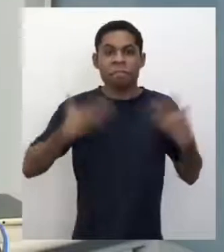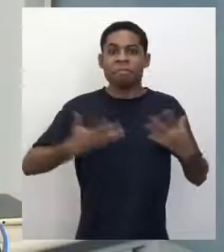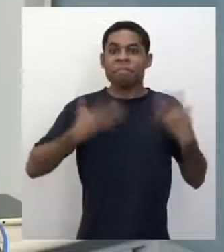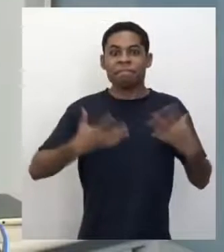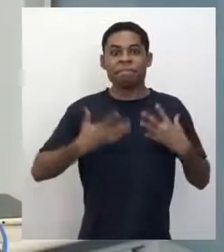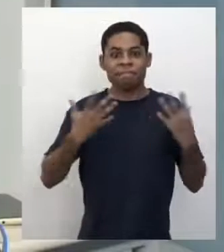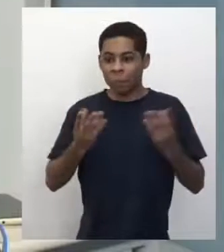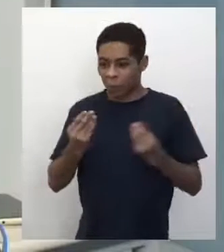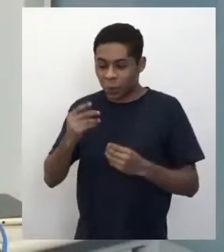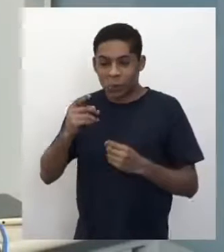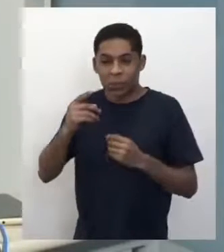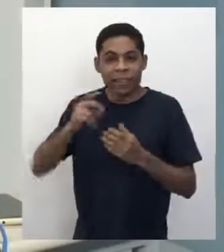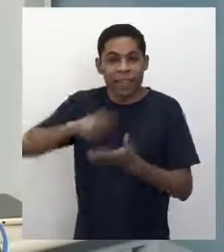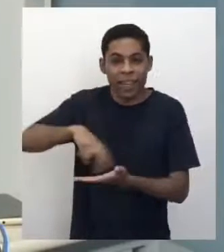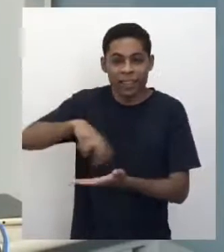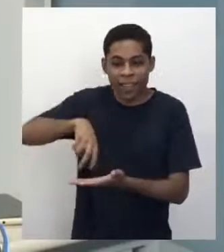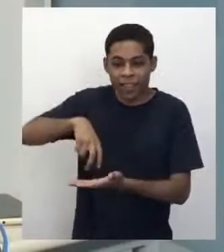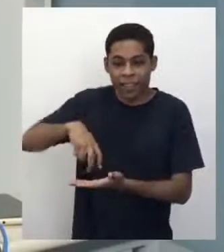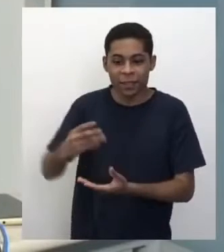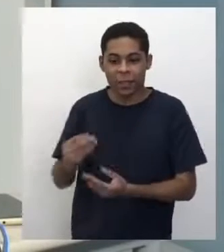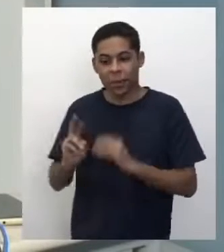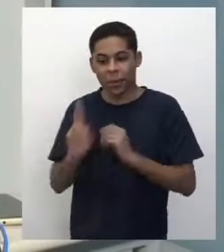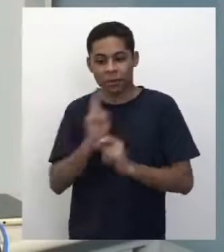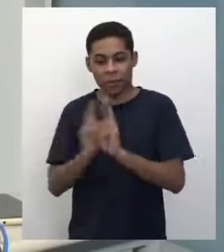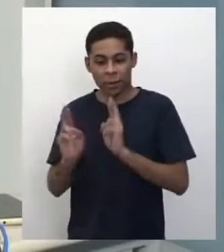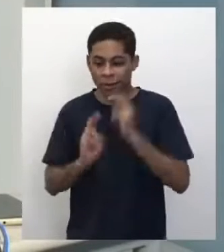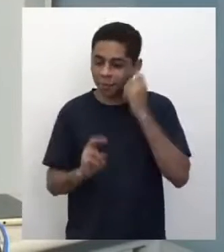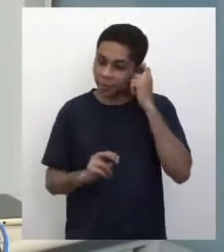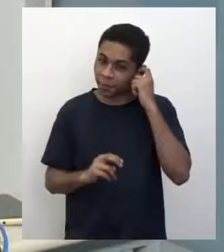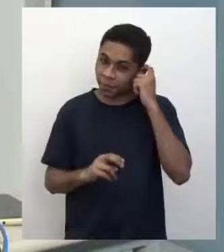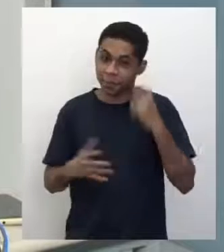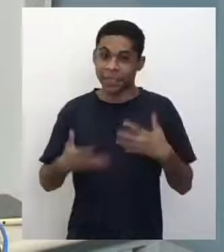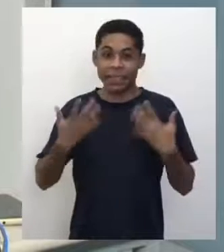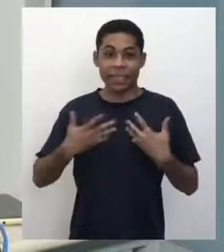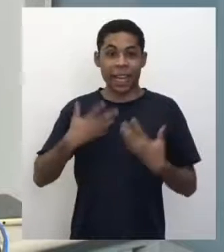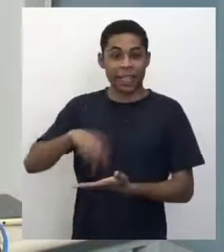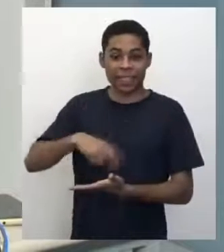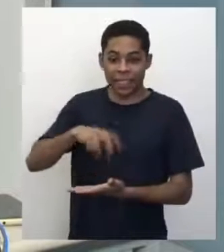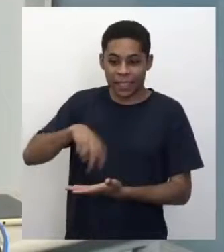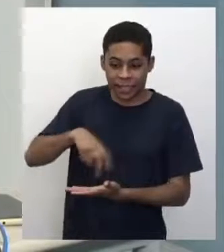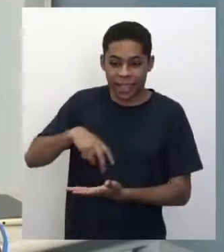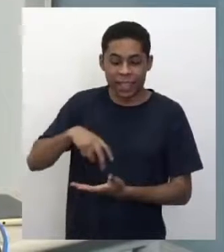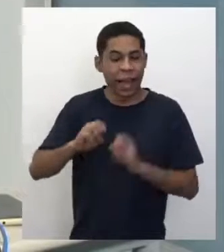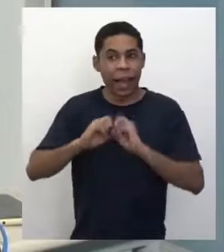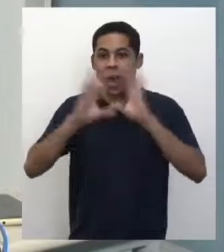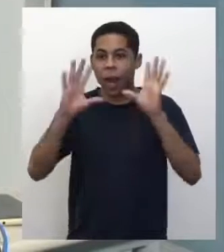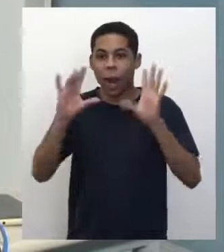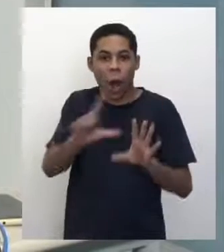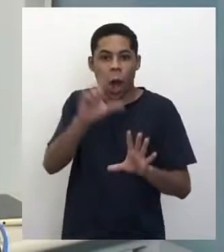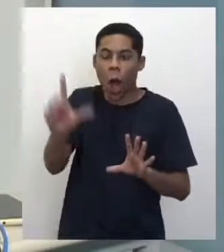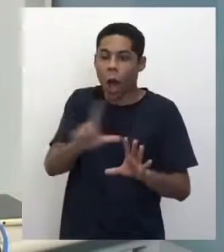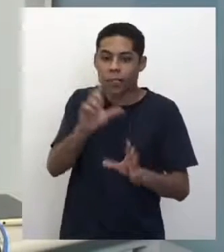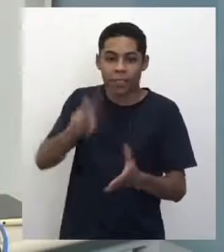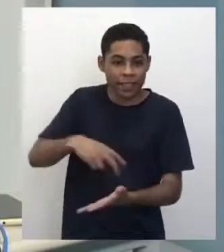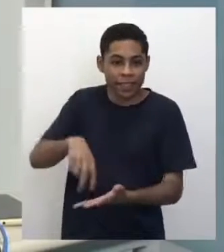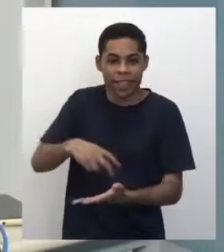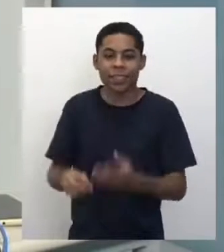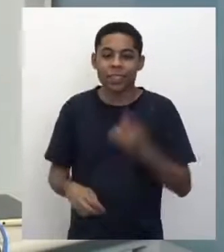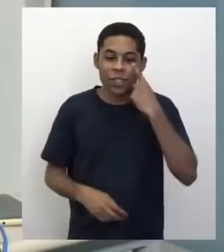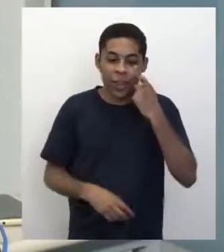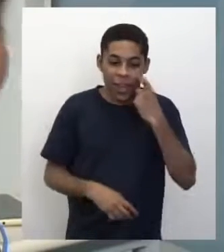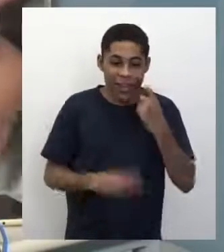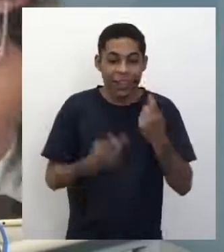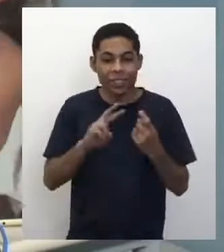Ai, meu Deus. Empolgado e dançando está ganhando. Dançando, é claro, eu também acho. Dançando ele arrasa, e chorando.